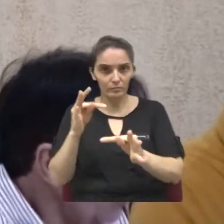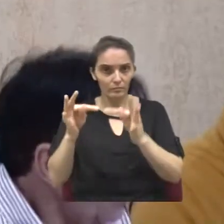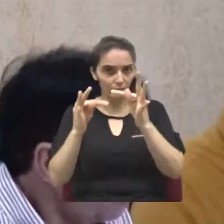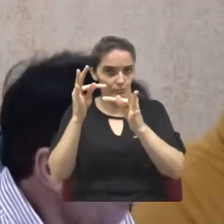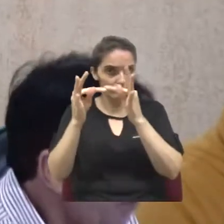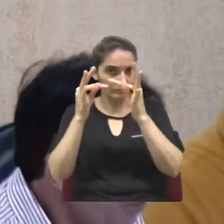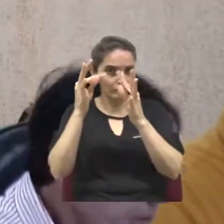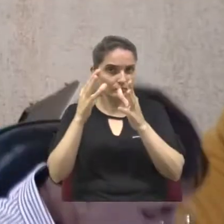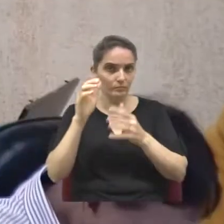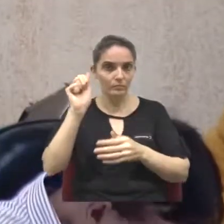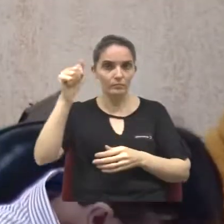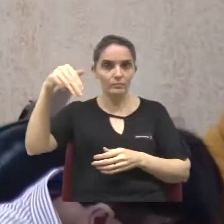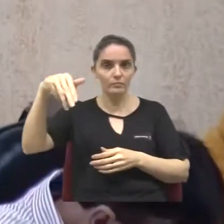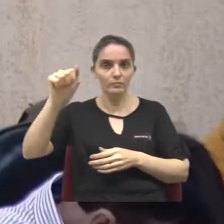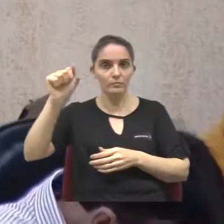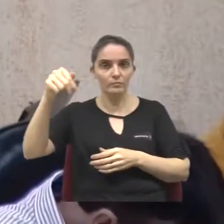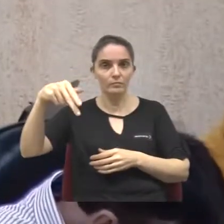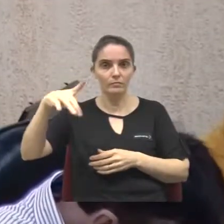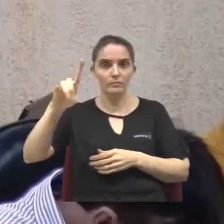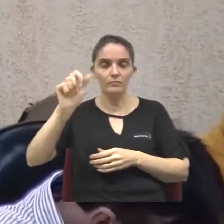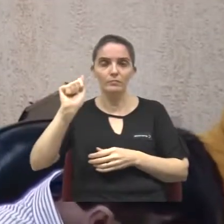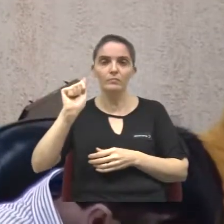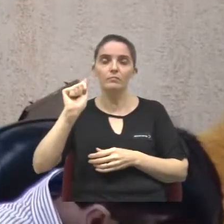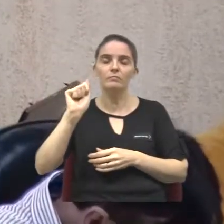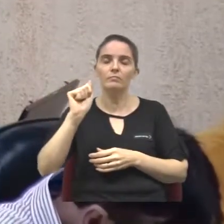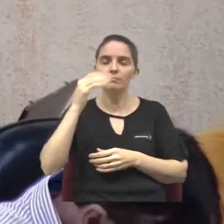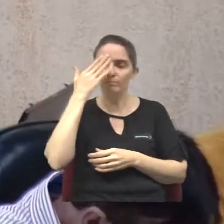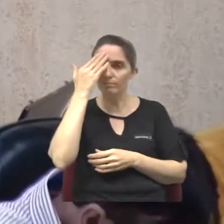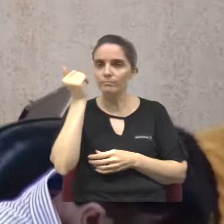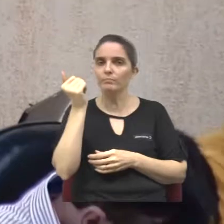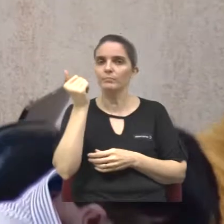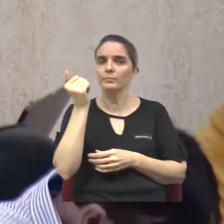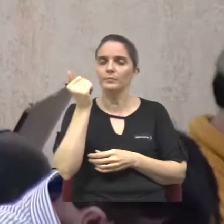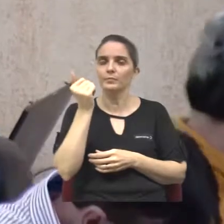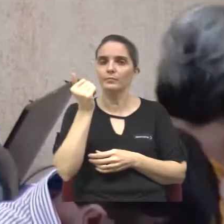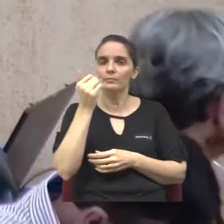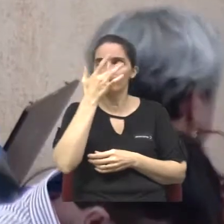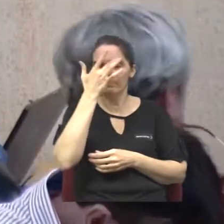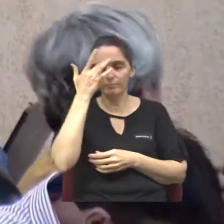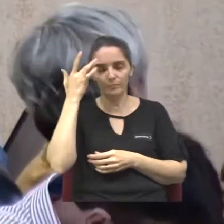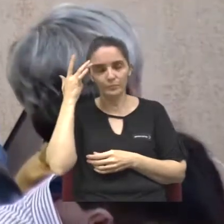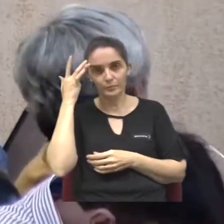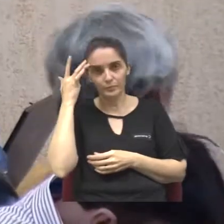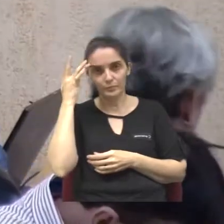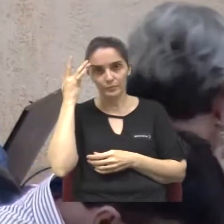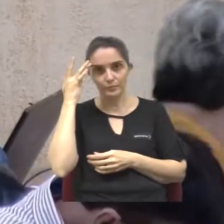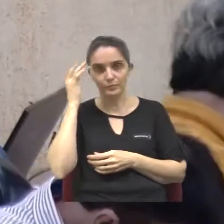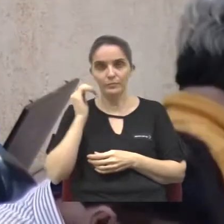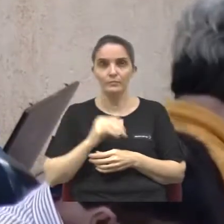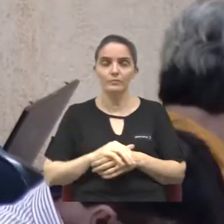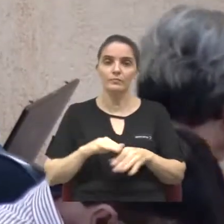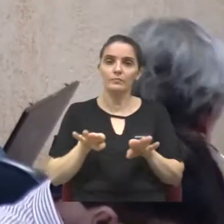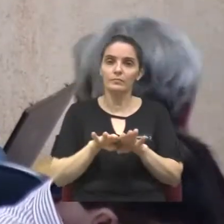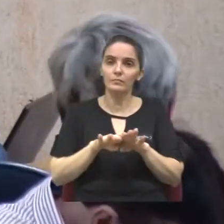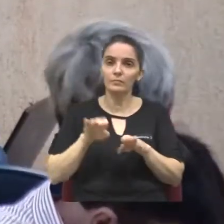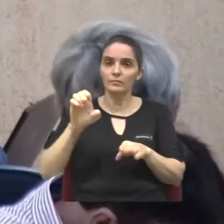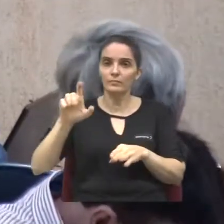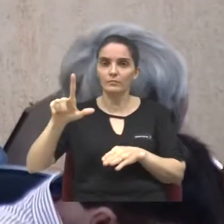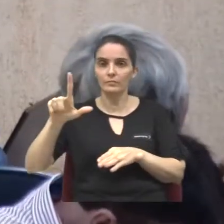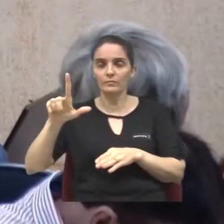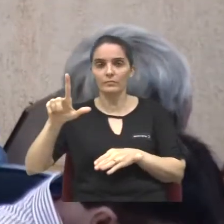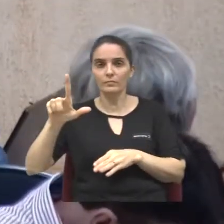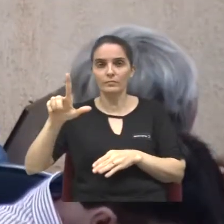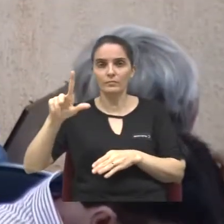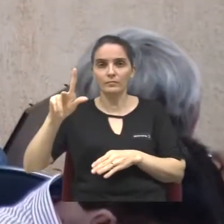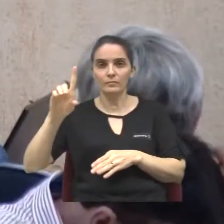a Amanda, porque nós sabemos que, infelizmente, muitas pessoas, inclusive o Éder falou aqui, não denuncia até mesmo